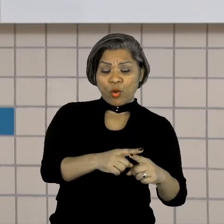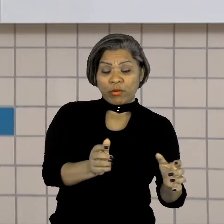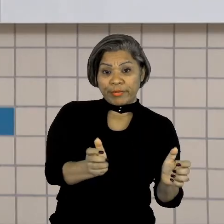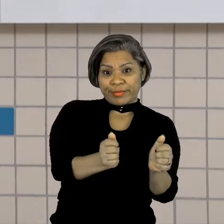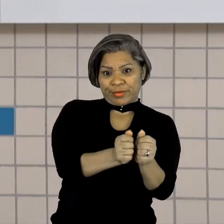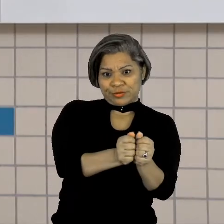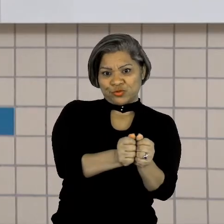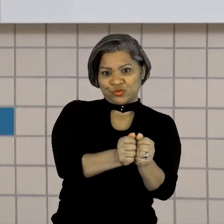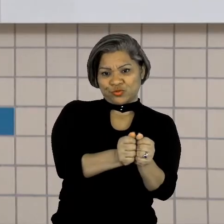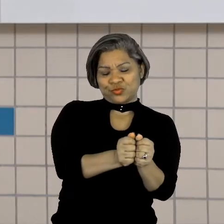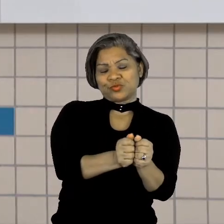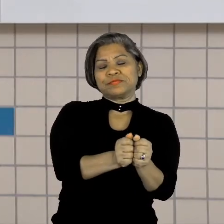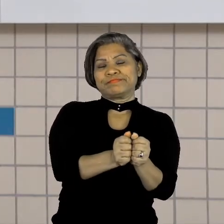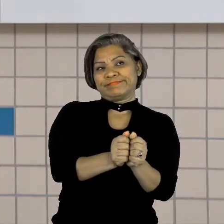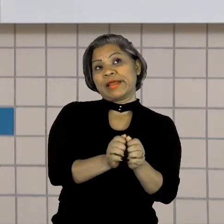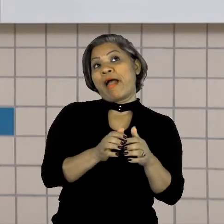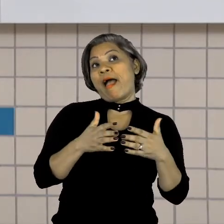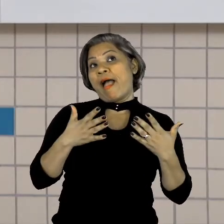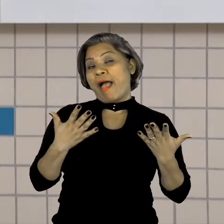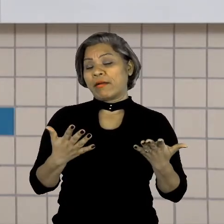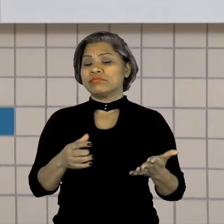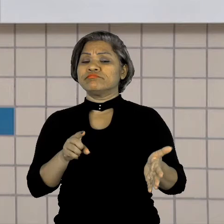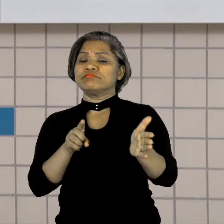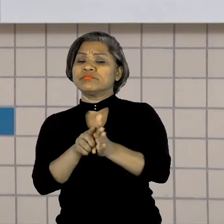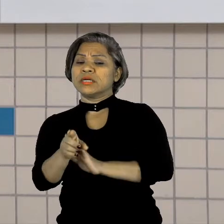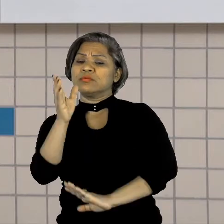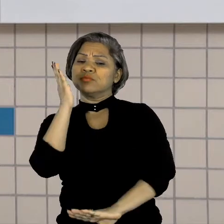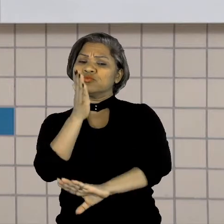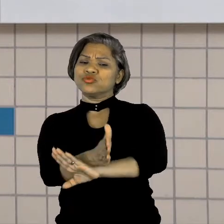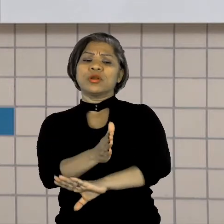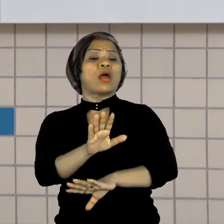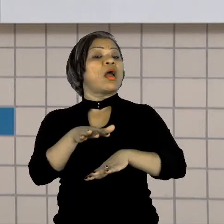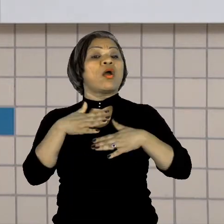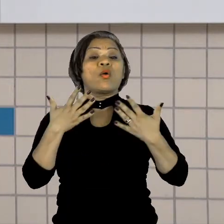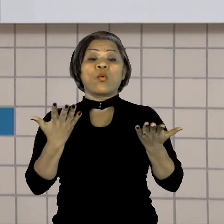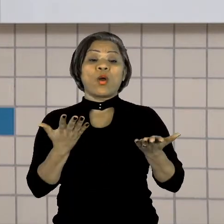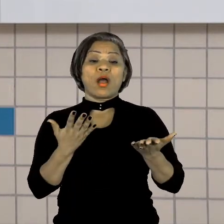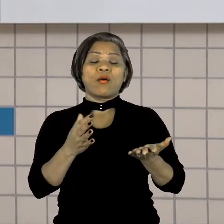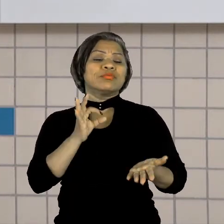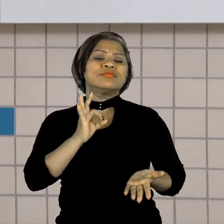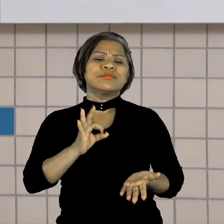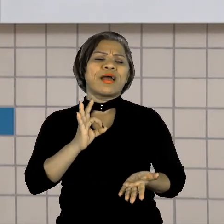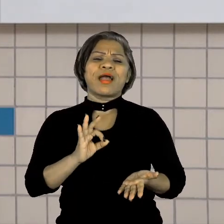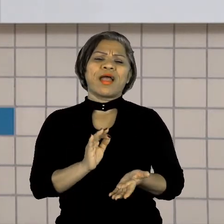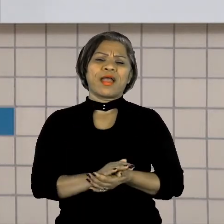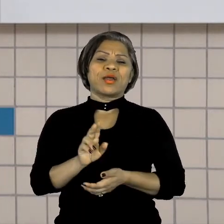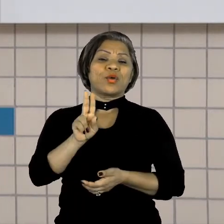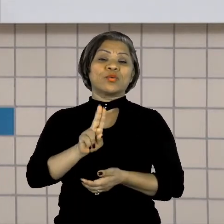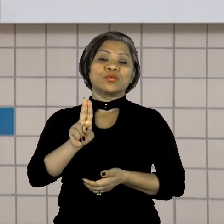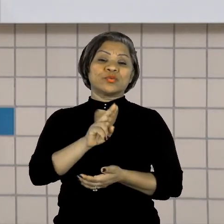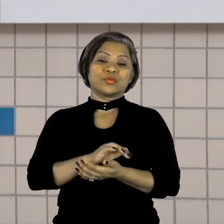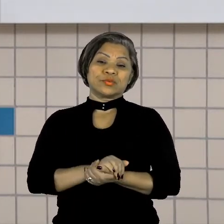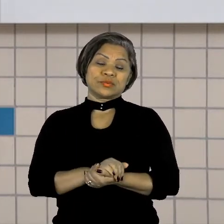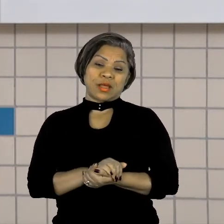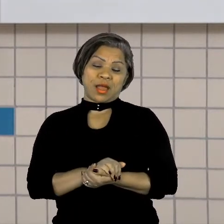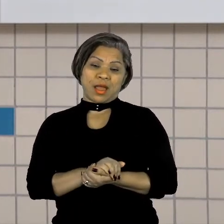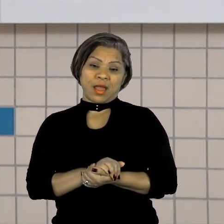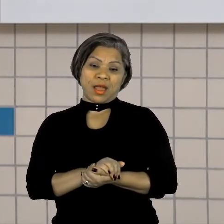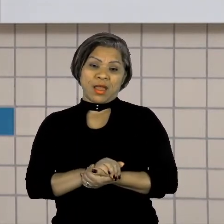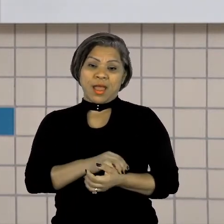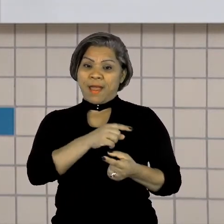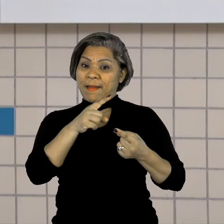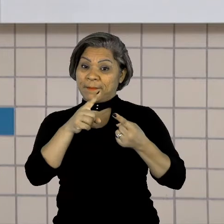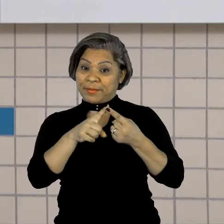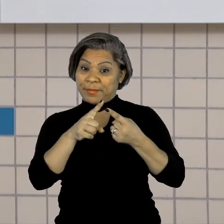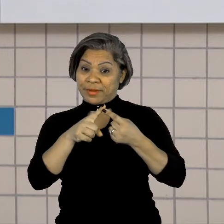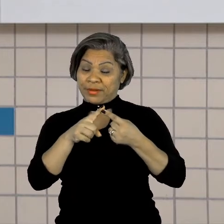de pergunta direta, né? Qual é o certo a se fazer? Qual é o certo a usar? A primeira opção ou